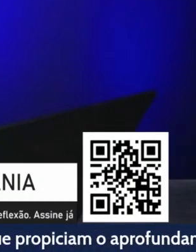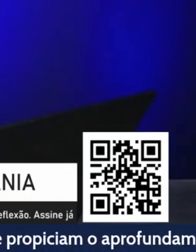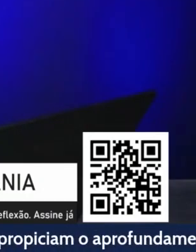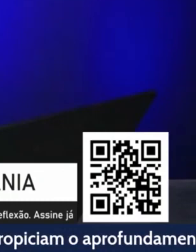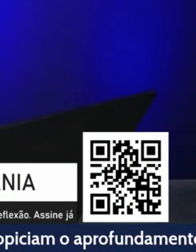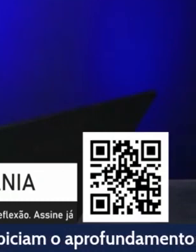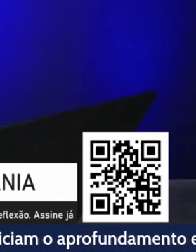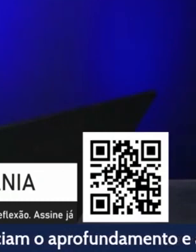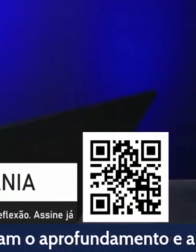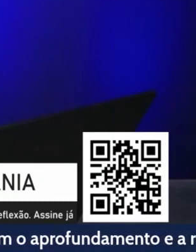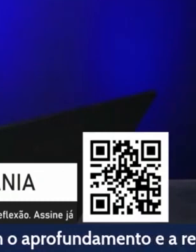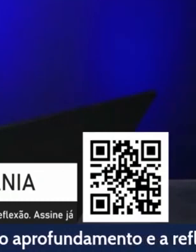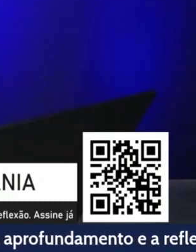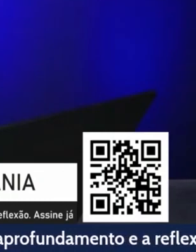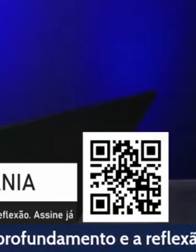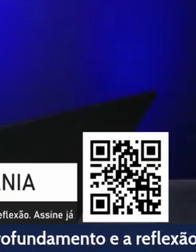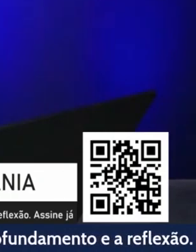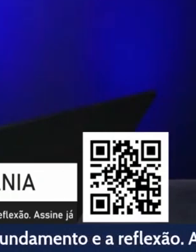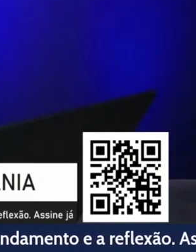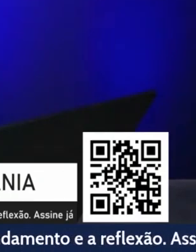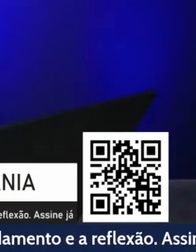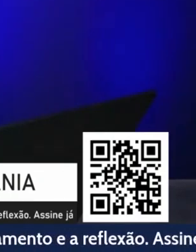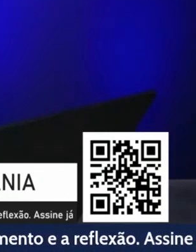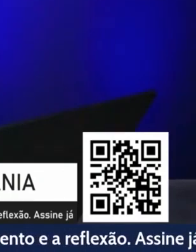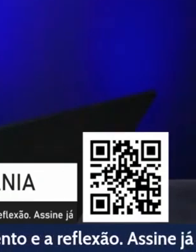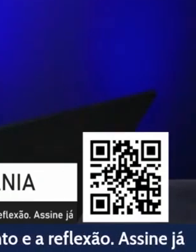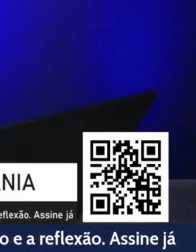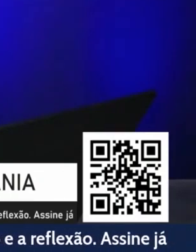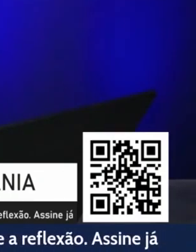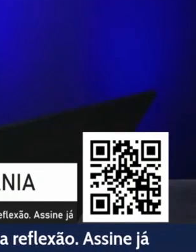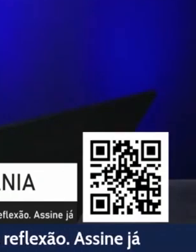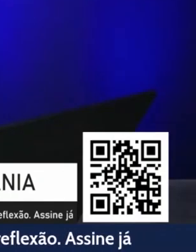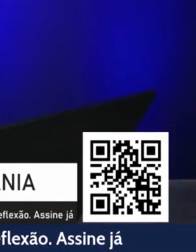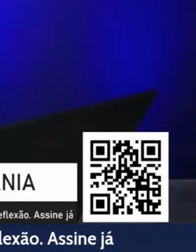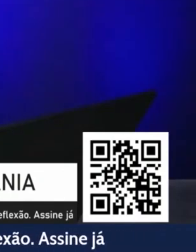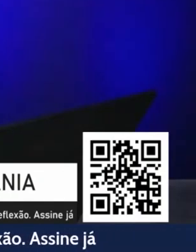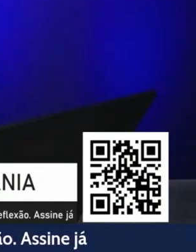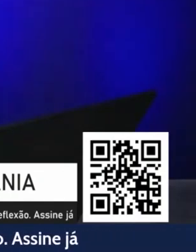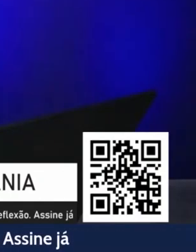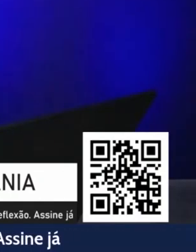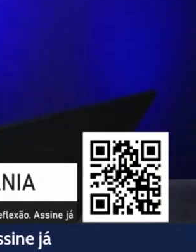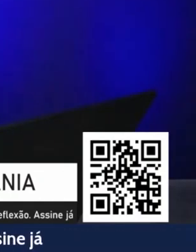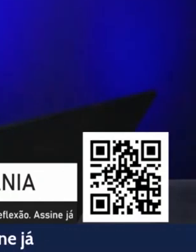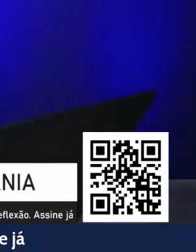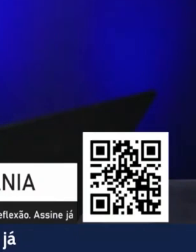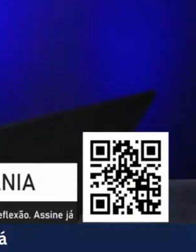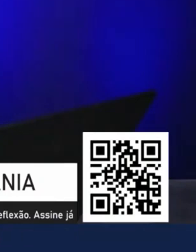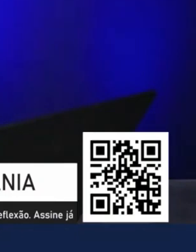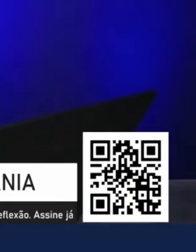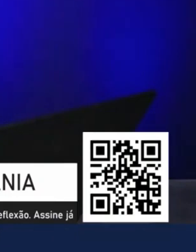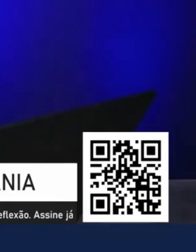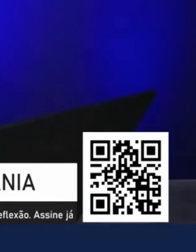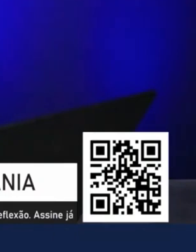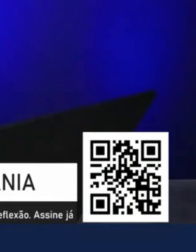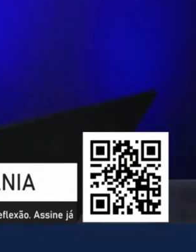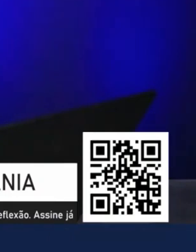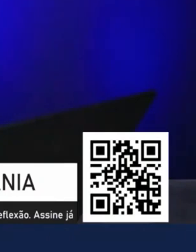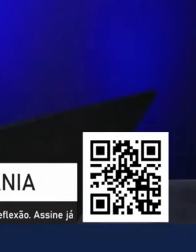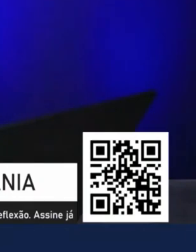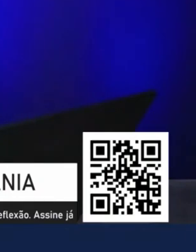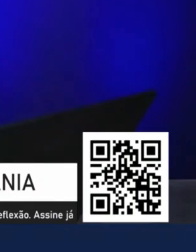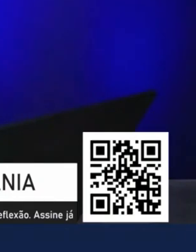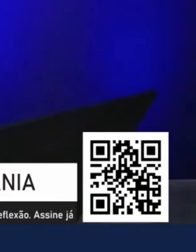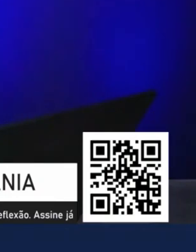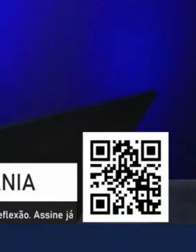desrespeitar a constituição ele falava do agronegócio vai ficar difícil ele se aproximado ao agronegócio nem